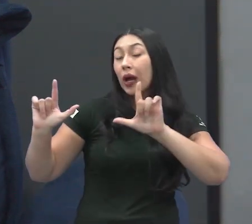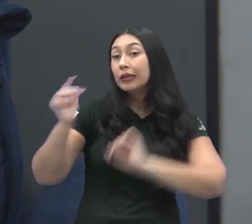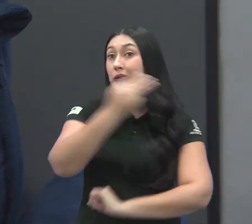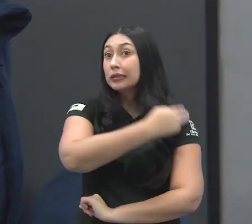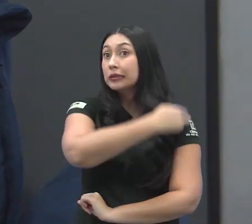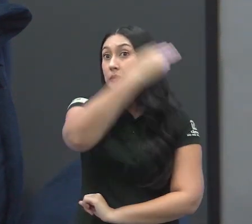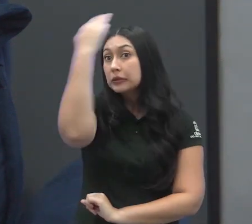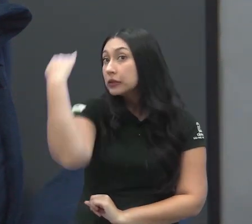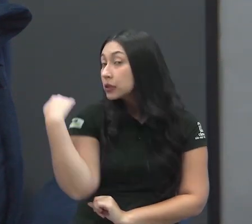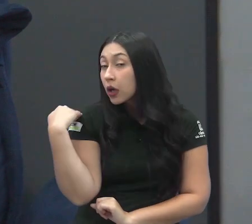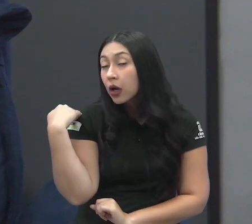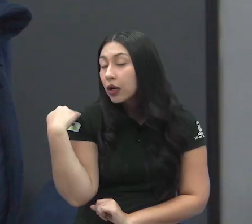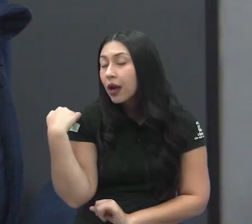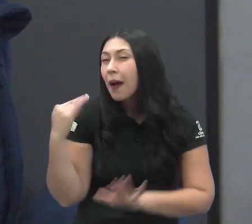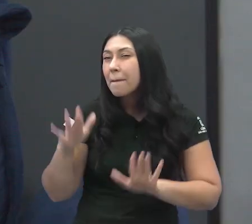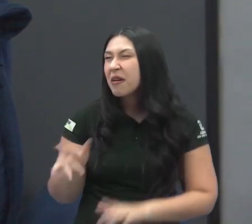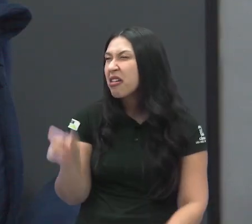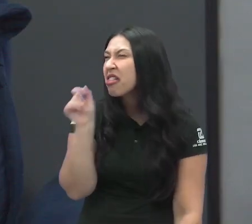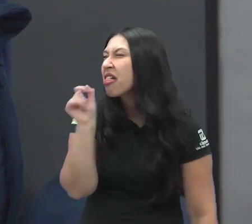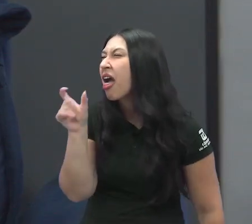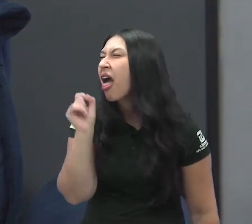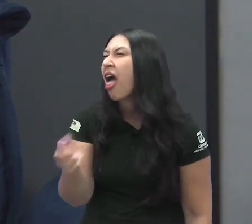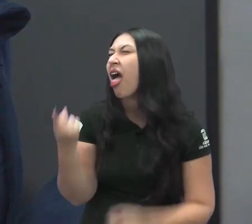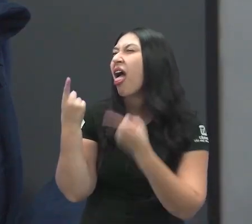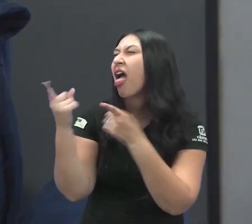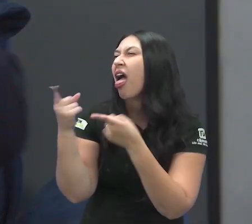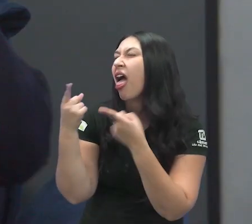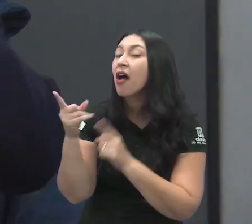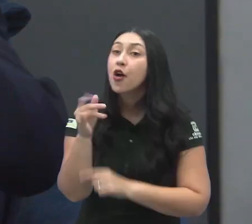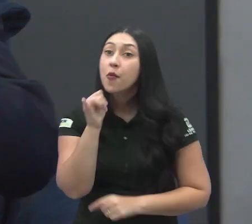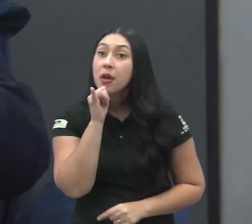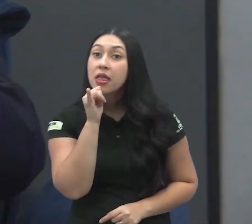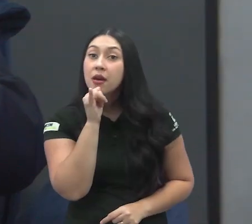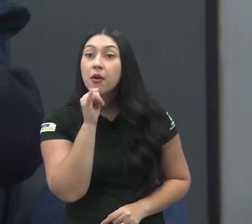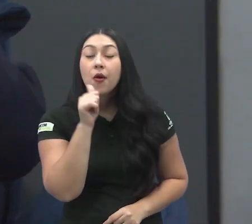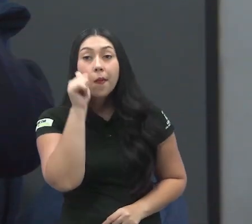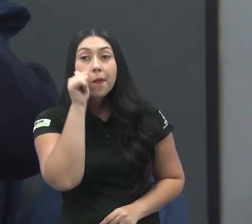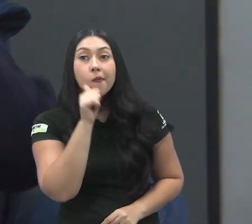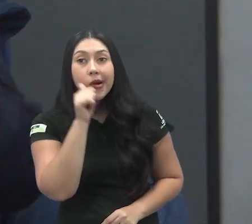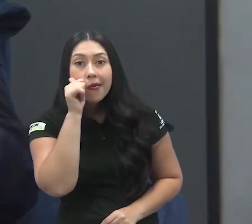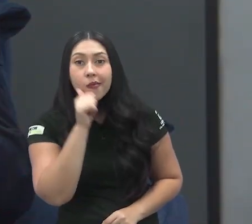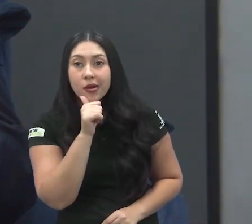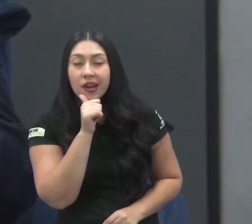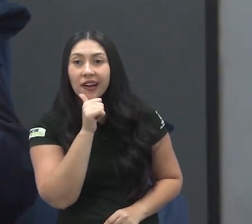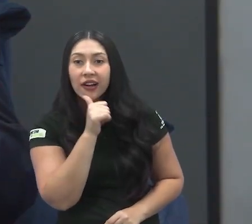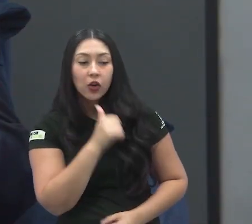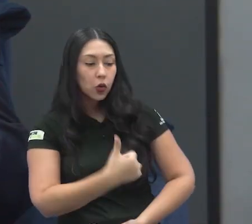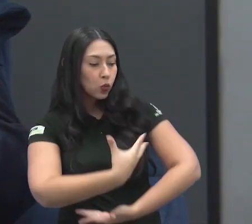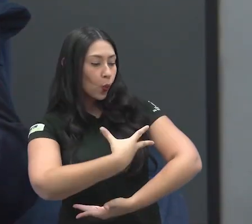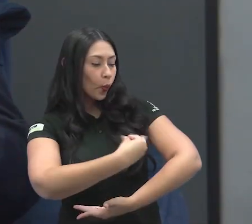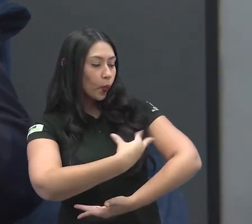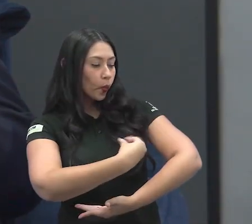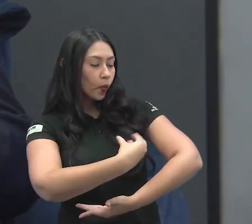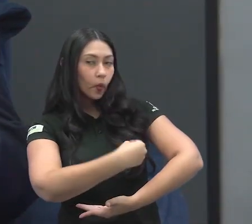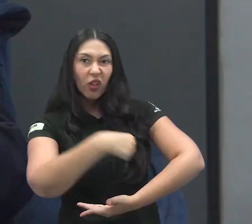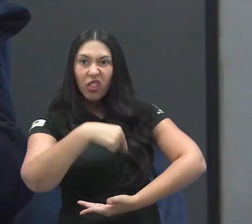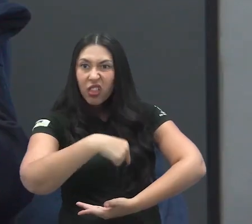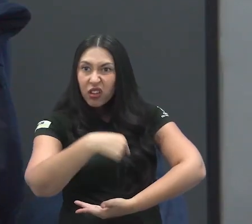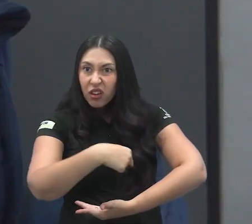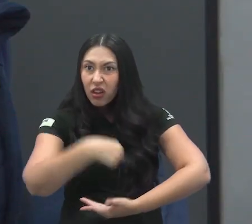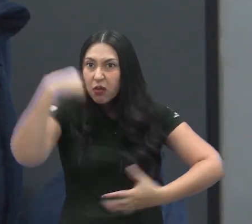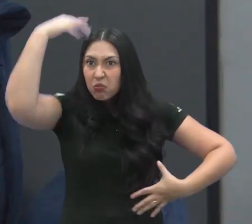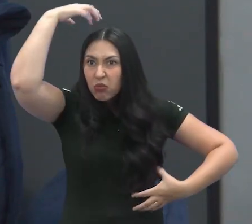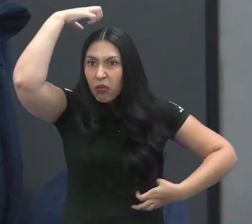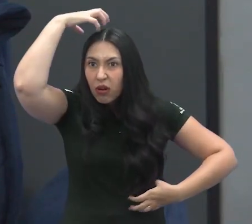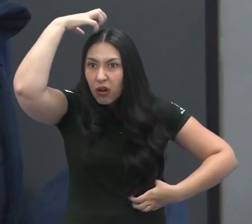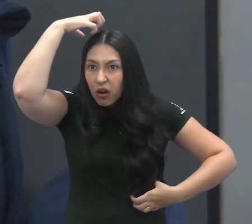de Nossa Senhora, de maneira vilipendiosa, ou seja, tinha um quadro lá que apresentava uma mulher amamentando um